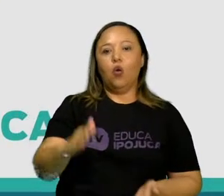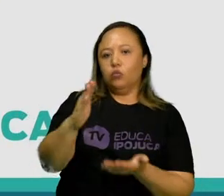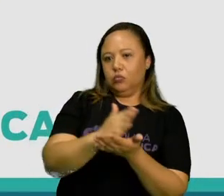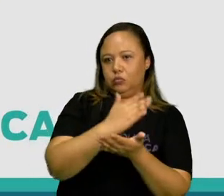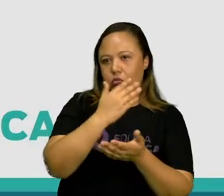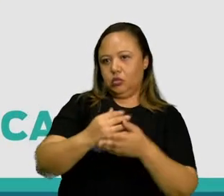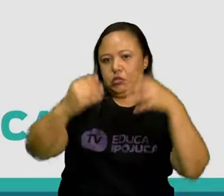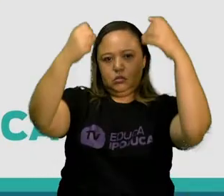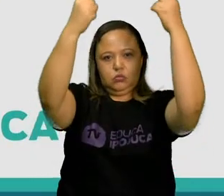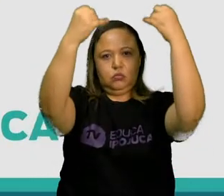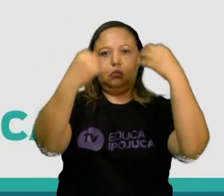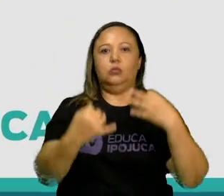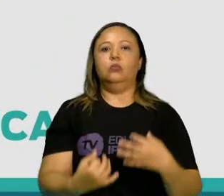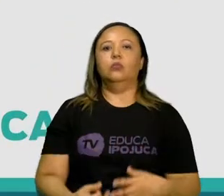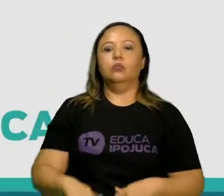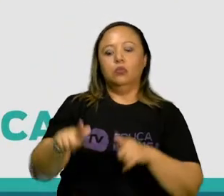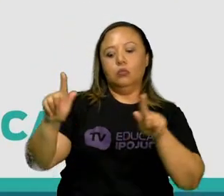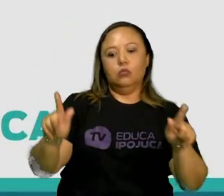onde